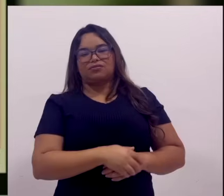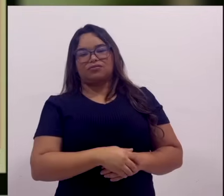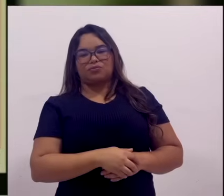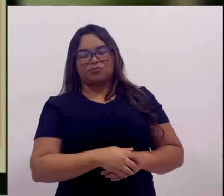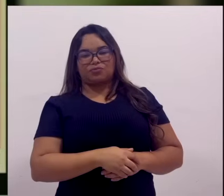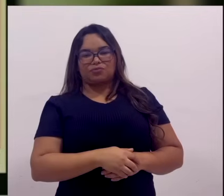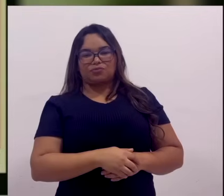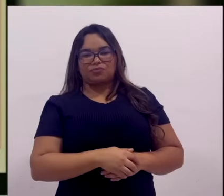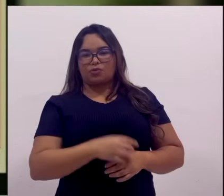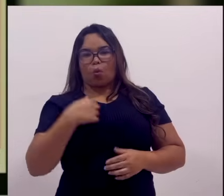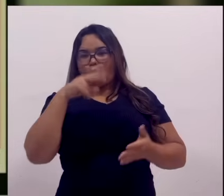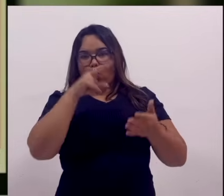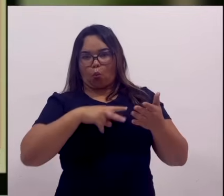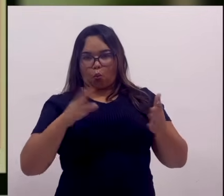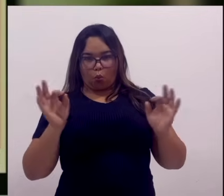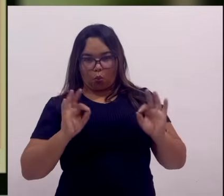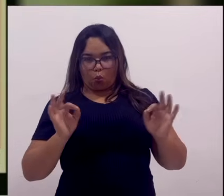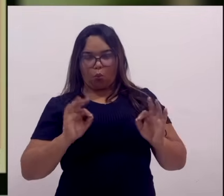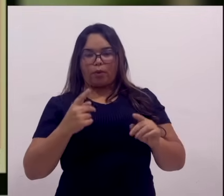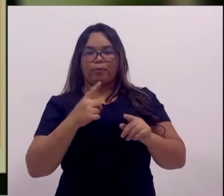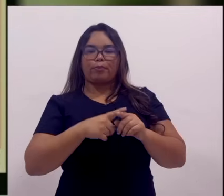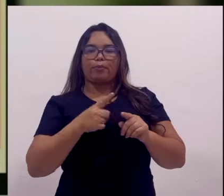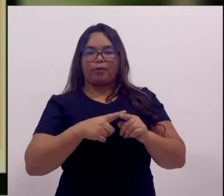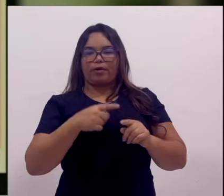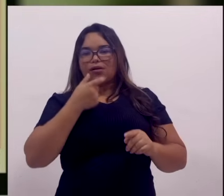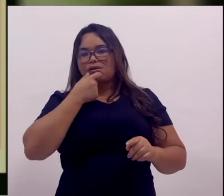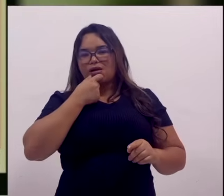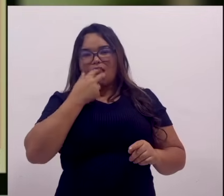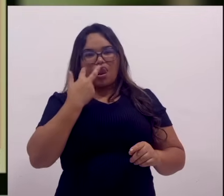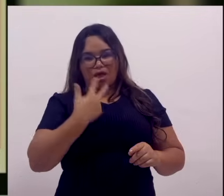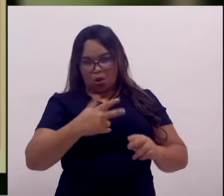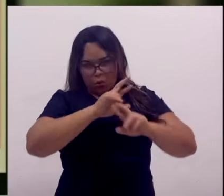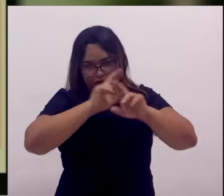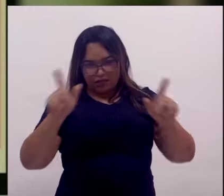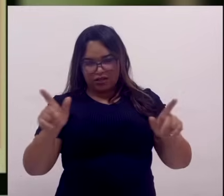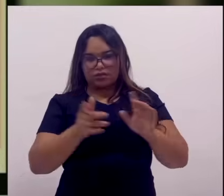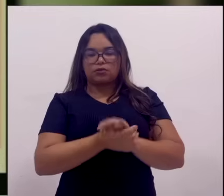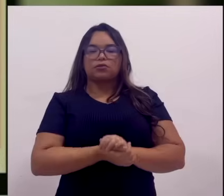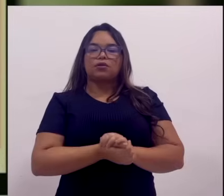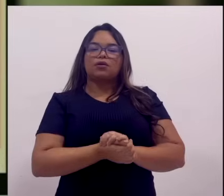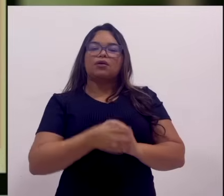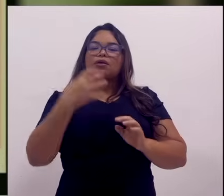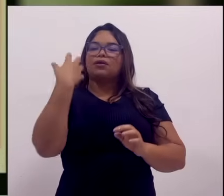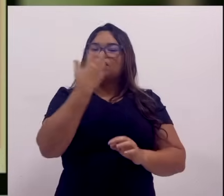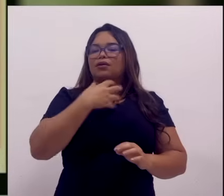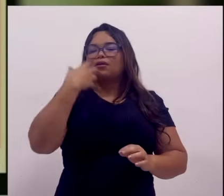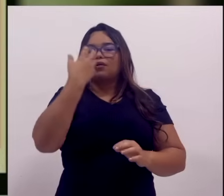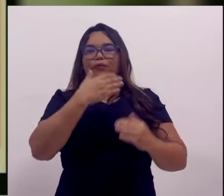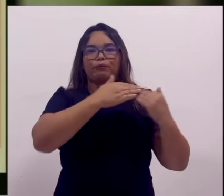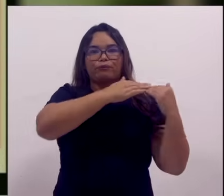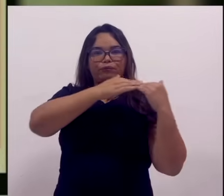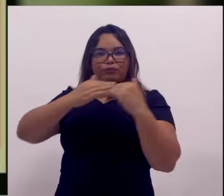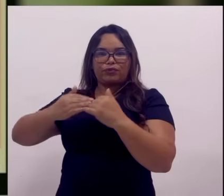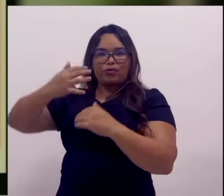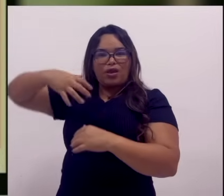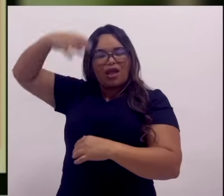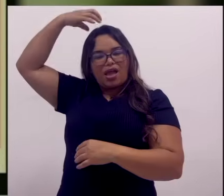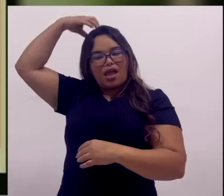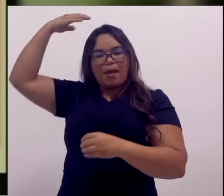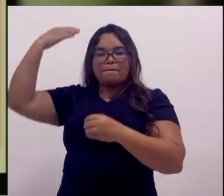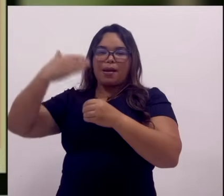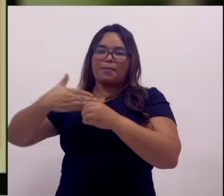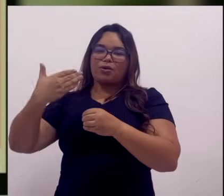Eles costumavam cantar. Eu não vou ler agora porque está em tcheco. Mas essa canção fala contra o rei de